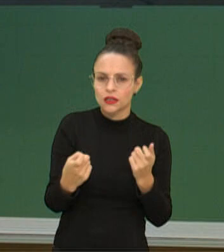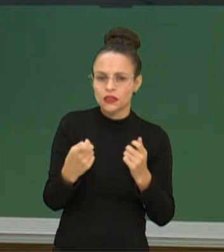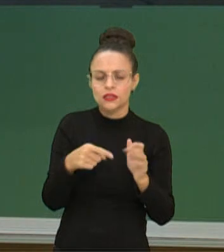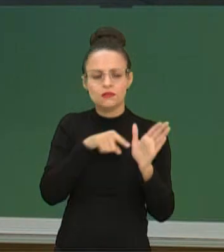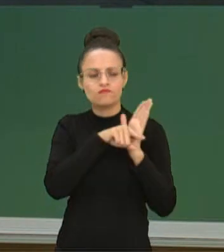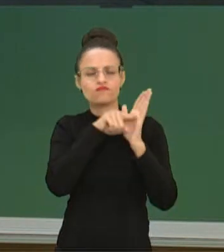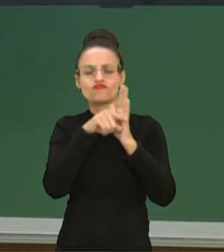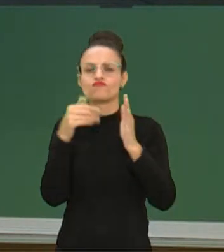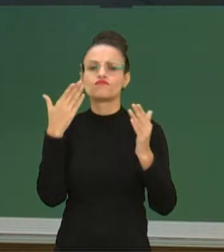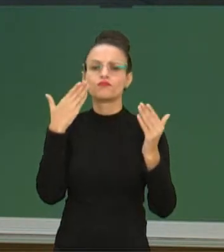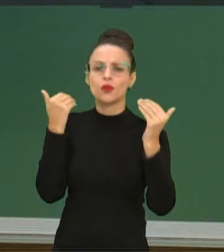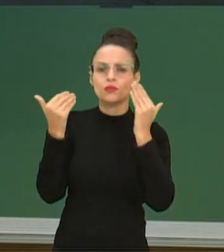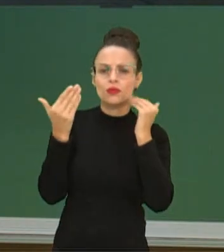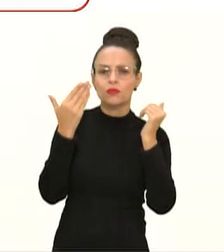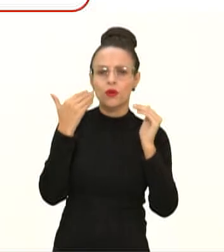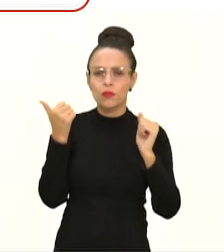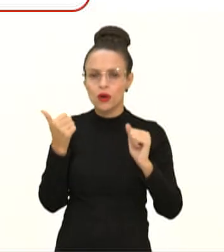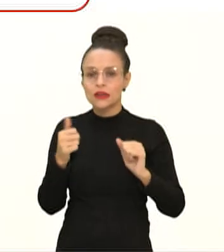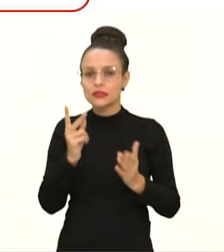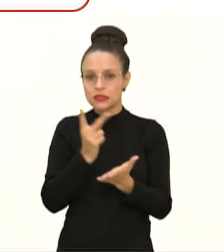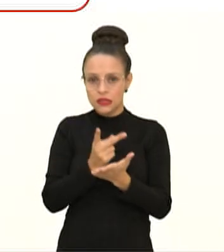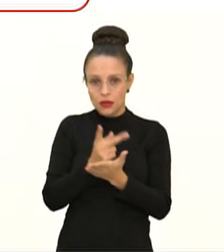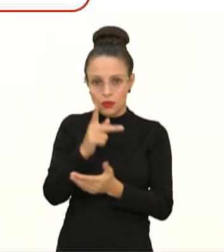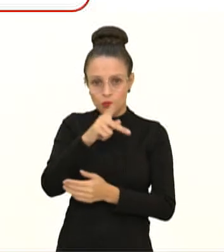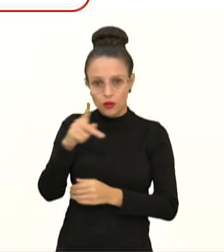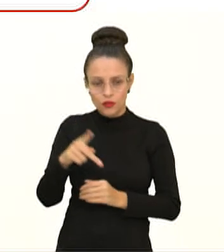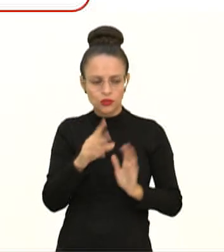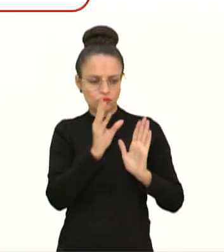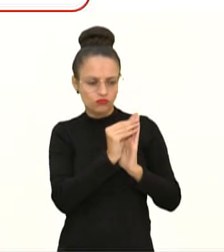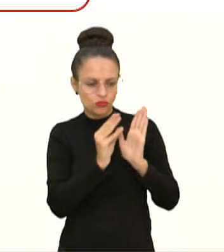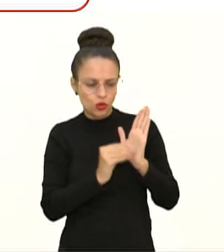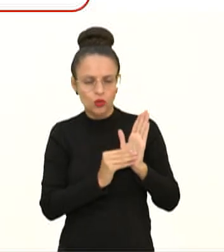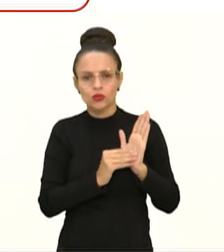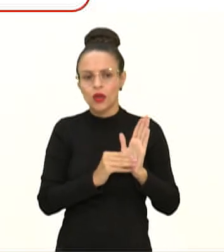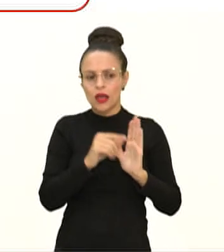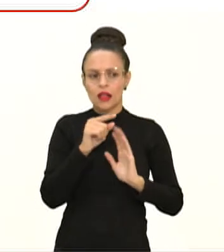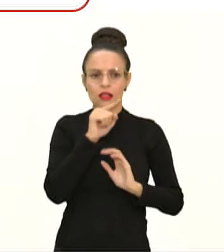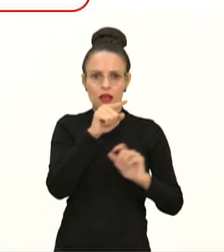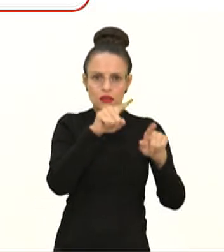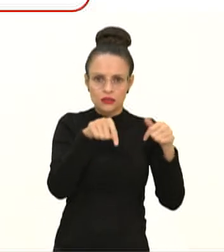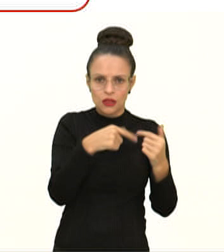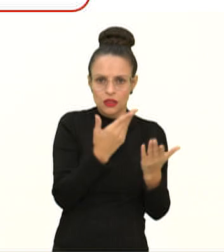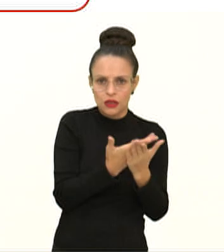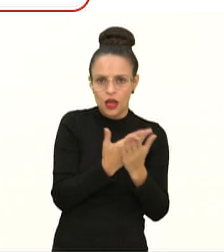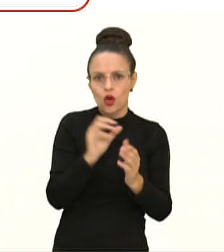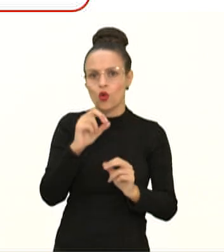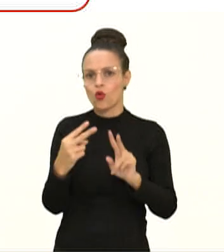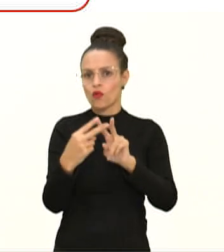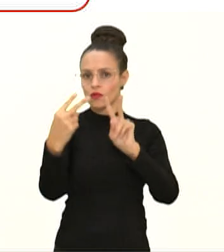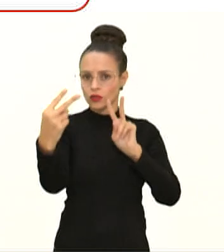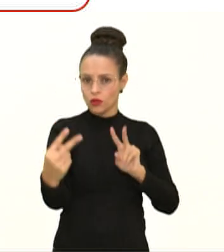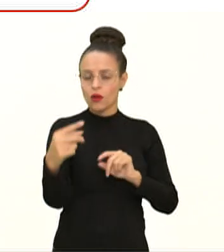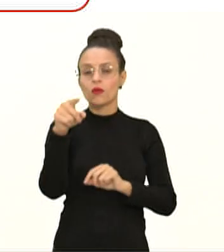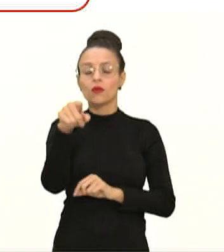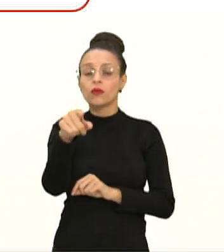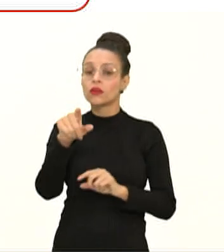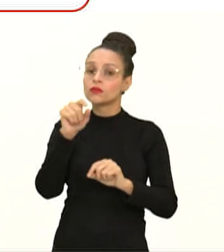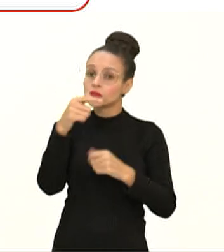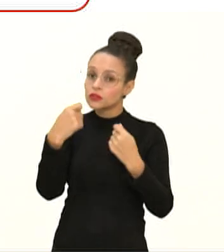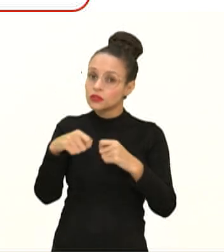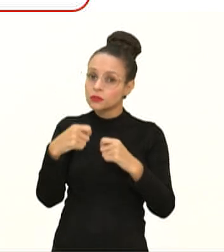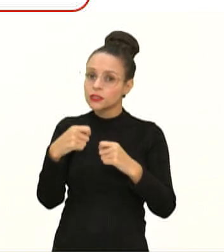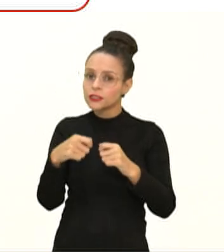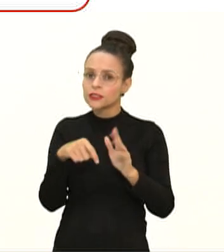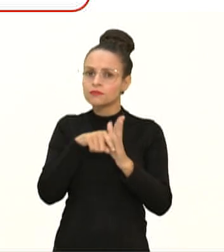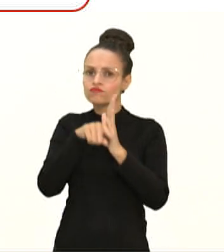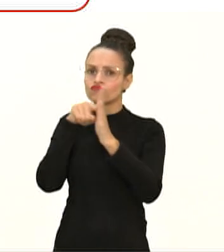além, explorem, tá? Sempre quando o professor passa um conteúdo, seja lá na sala de aula, seja, né, educação à distância, a gente precisa ir